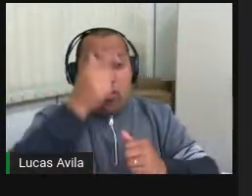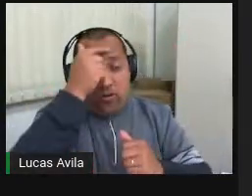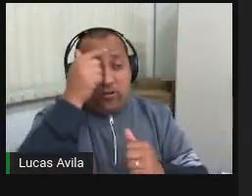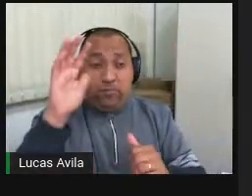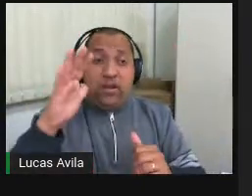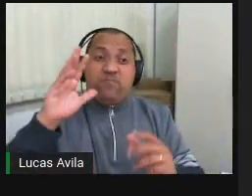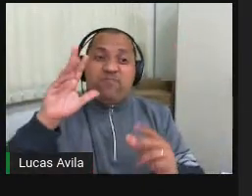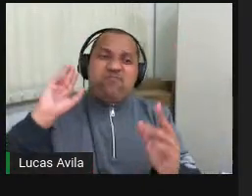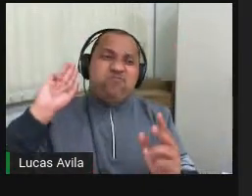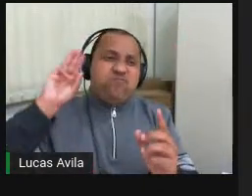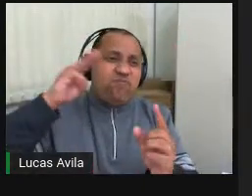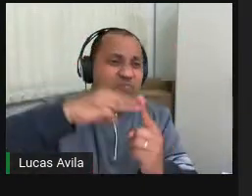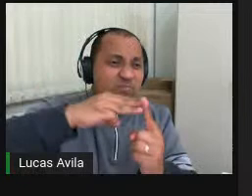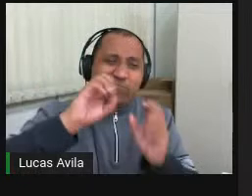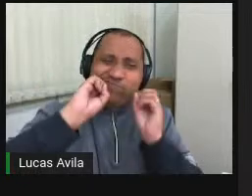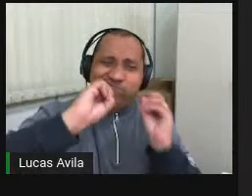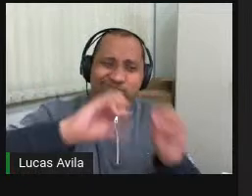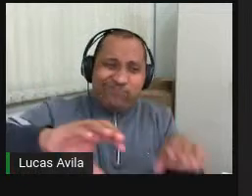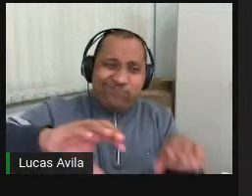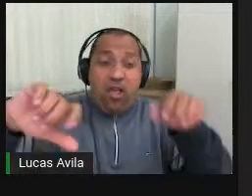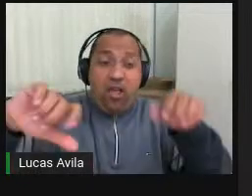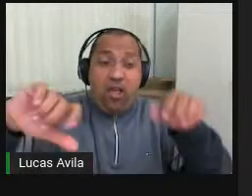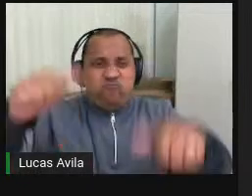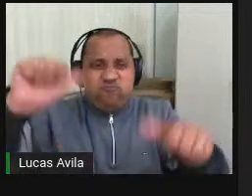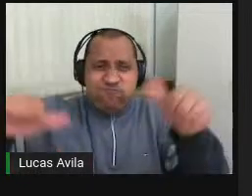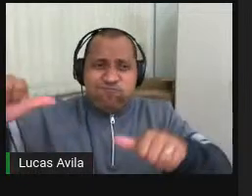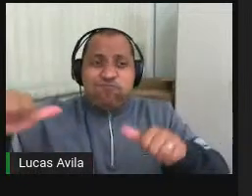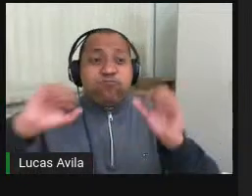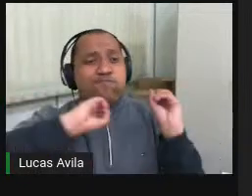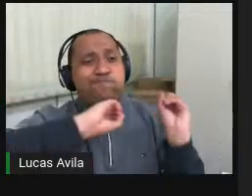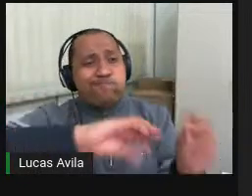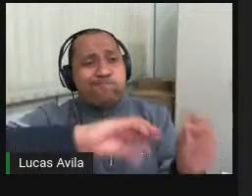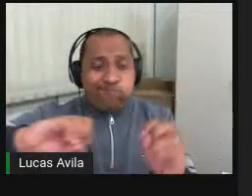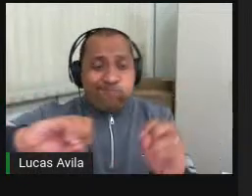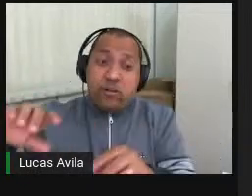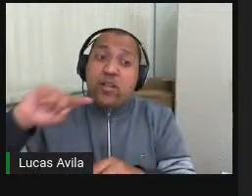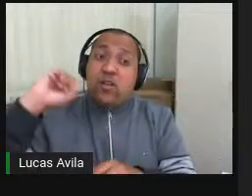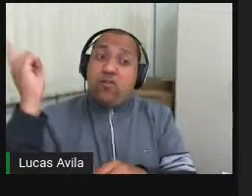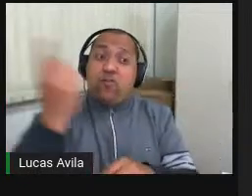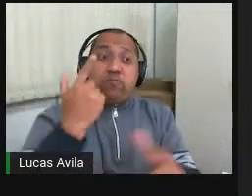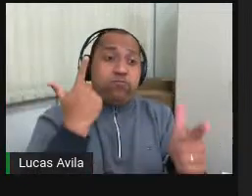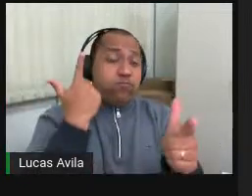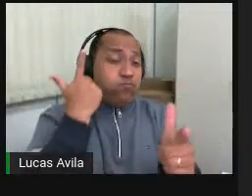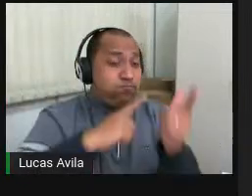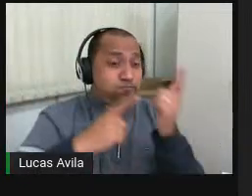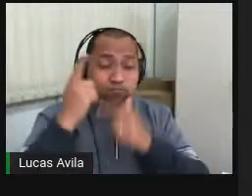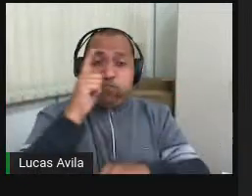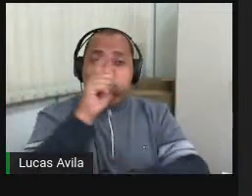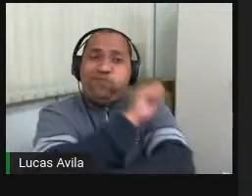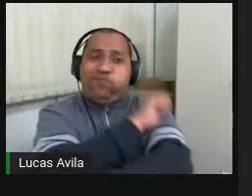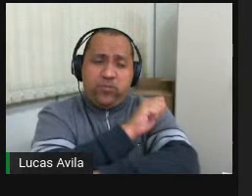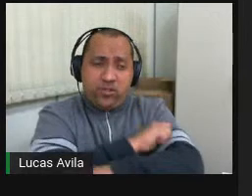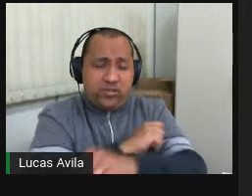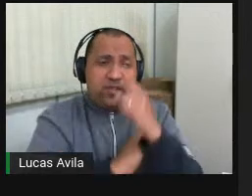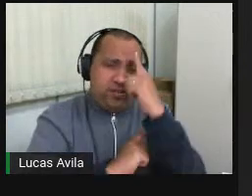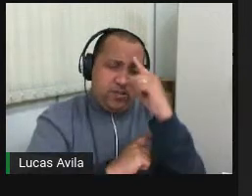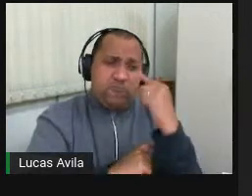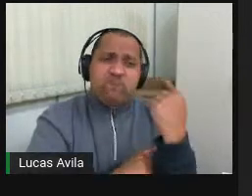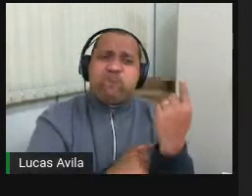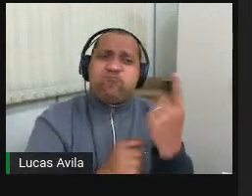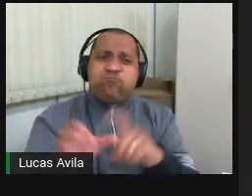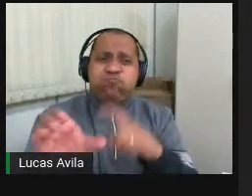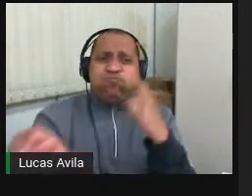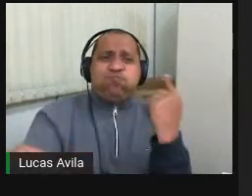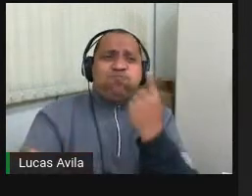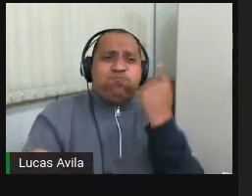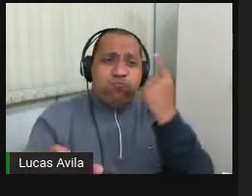a educação superior com qualidade para que nossos egressos sejam sujeitos autônomos, participantes, conscientes do